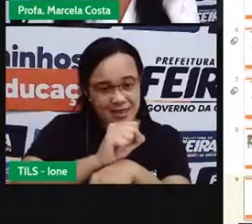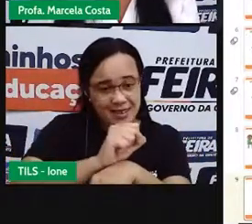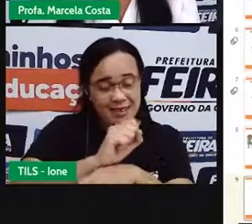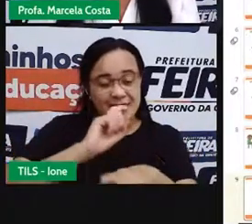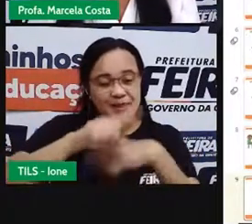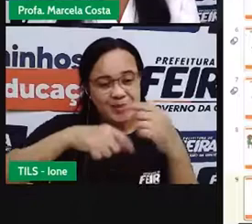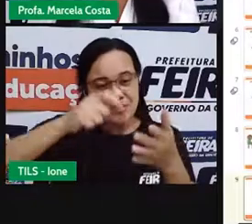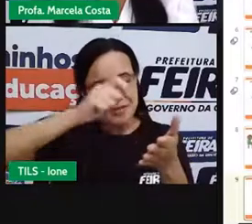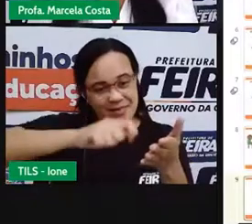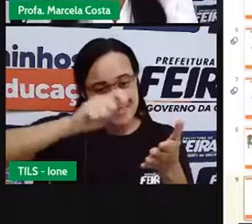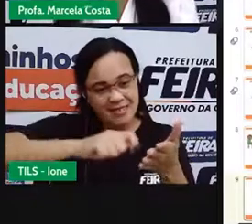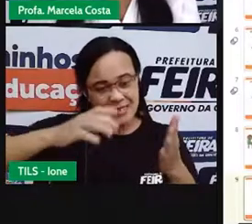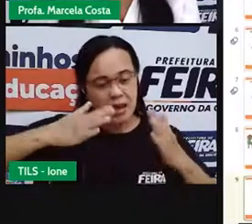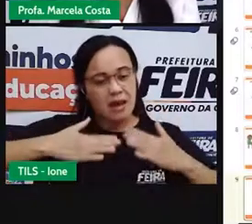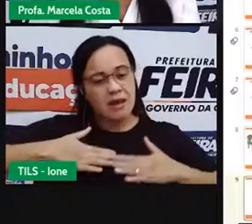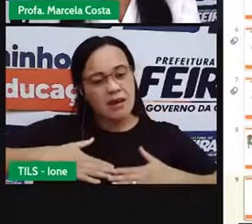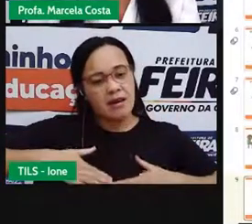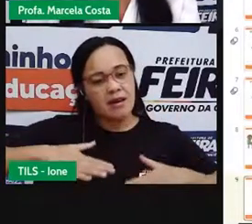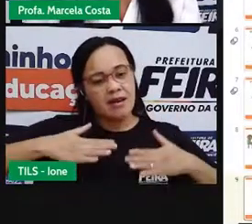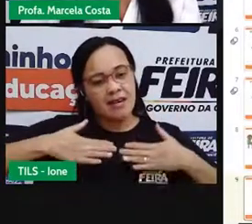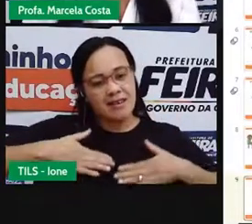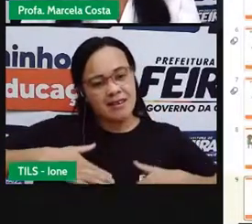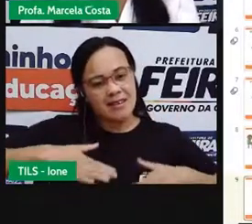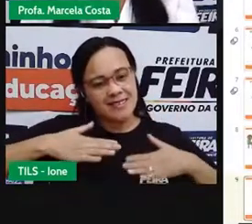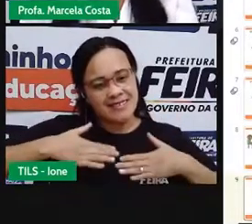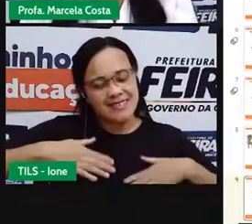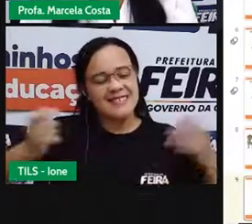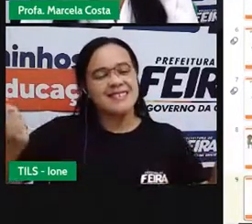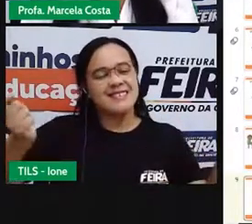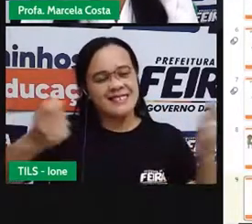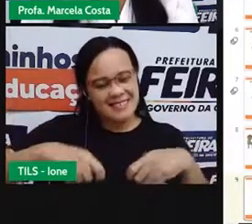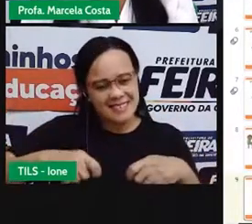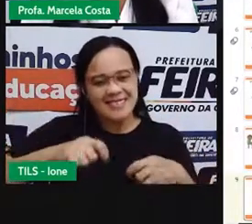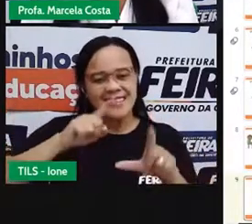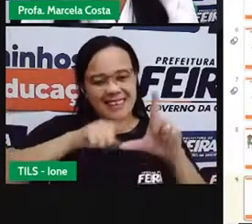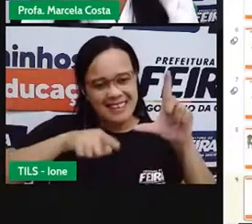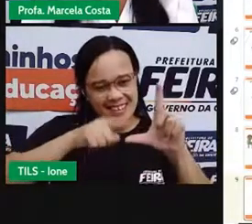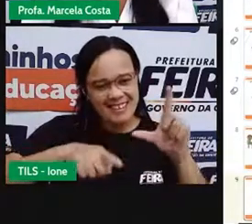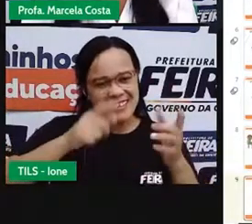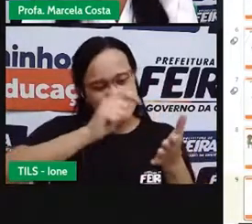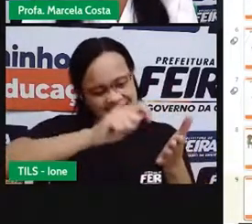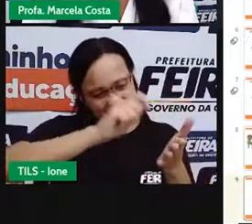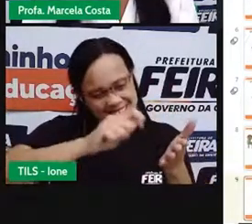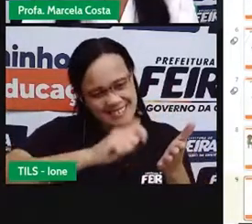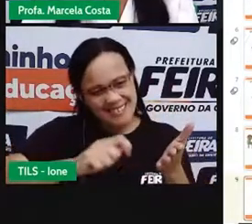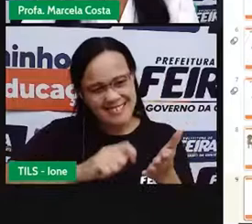e escreve aí com calma, devagarzinho, acompanhando as letras, tá bom?